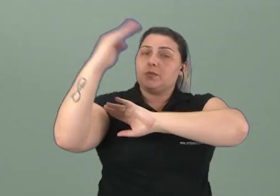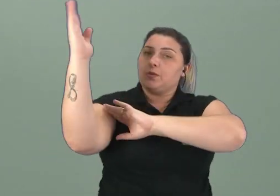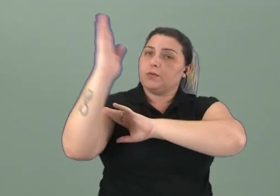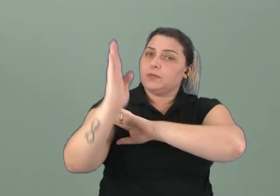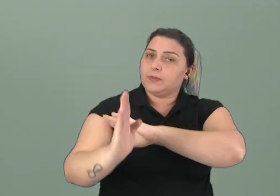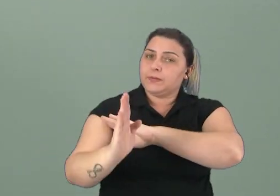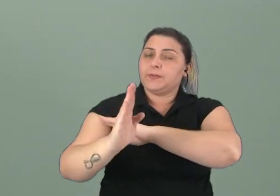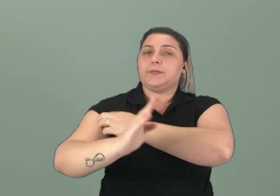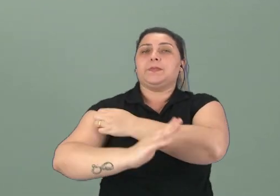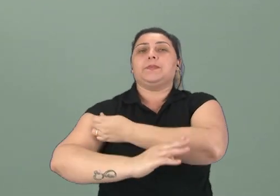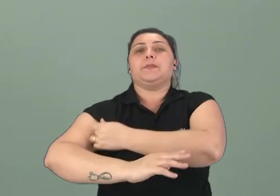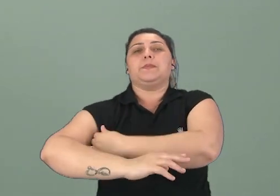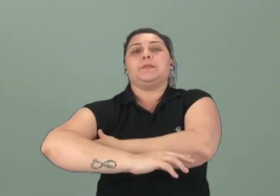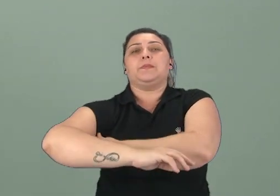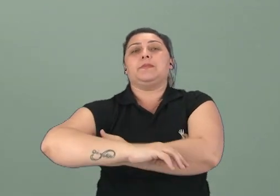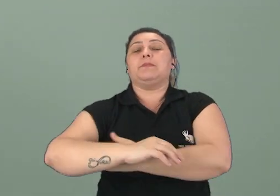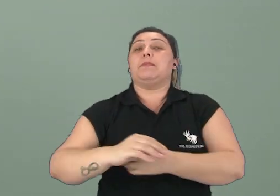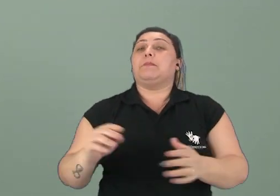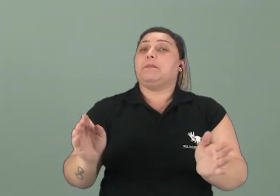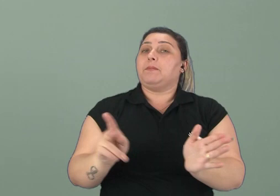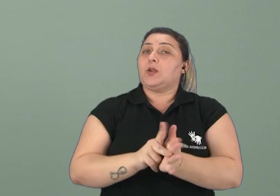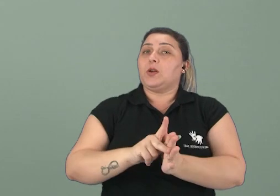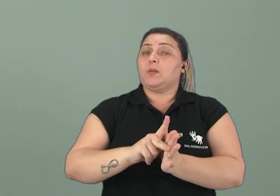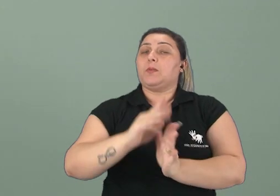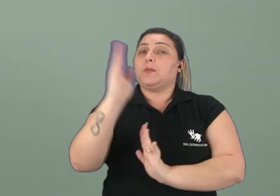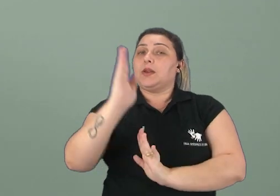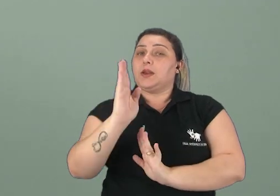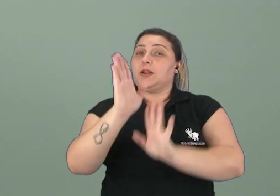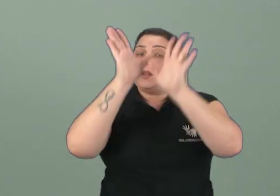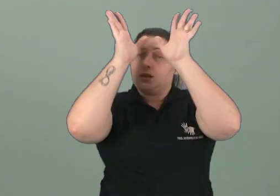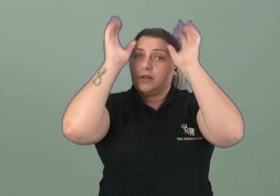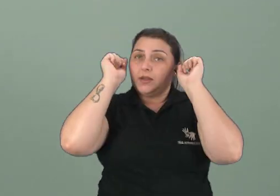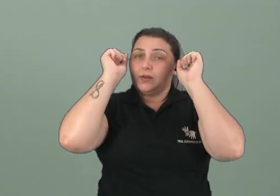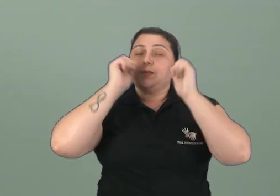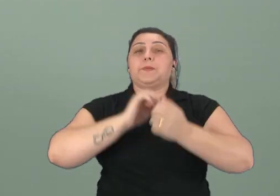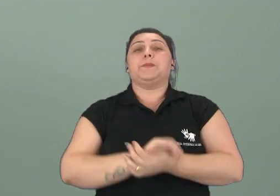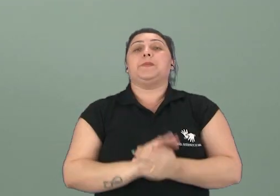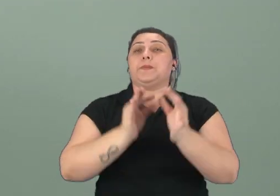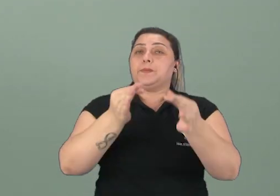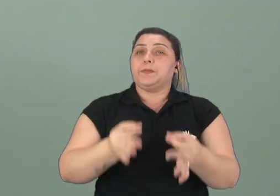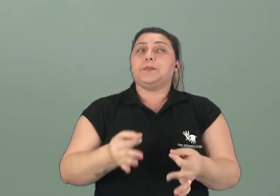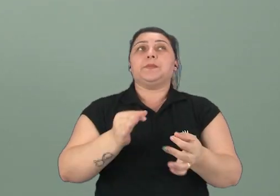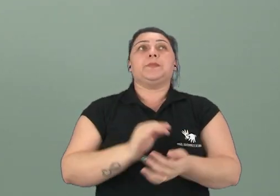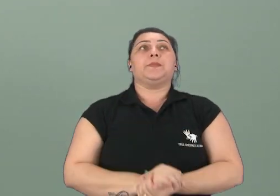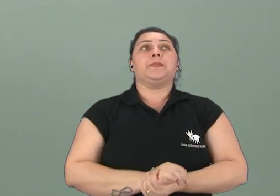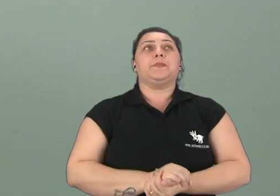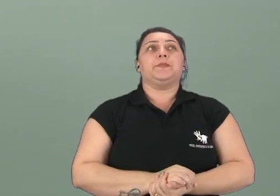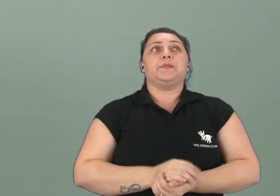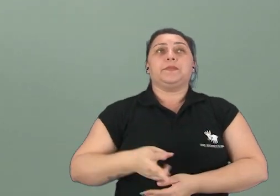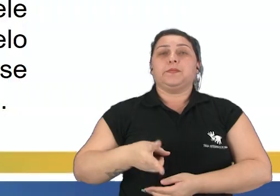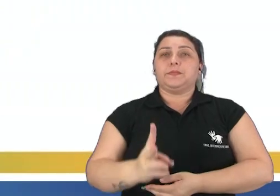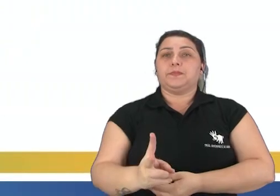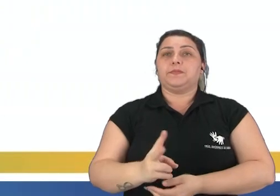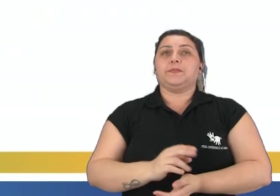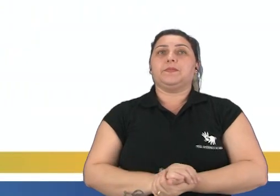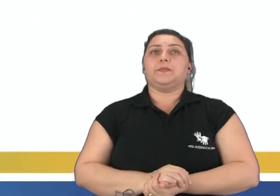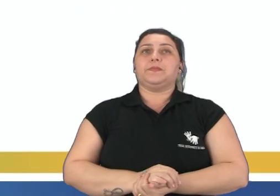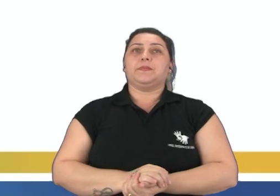Ele passou a ser um território acreano, né? Brasileiro, certinho?